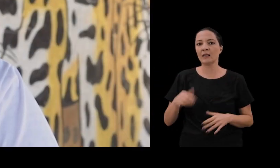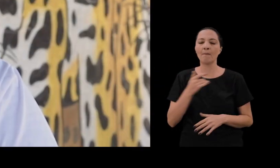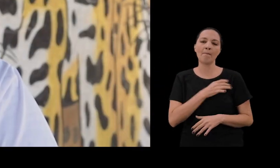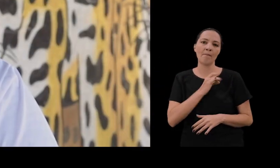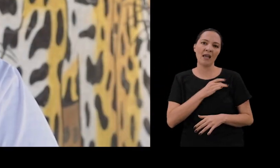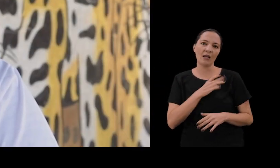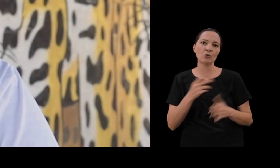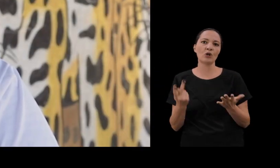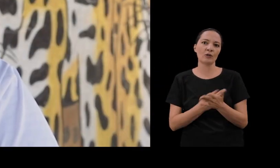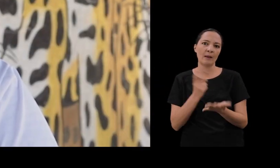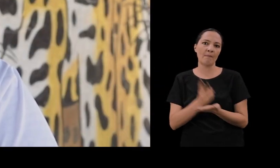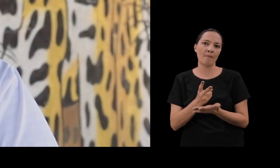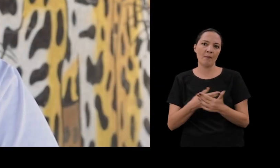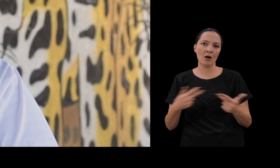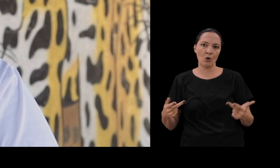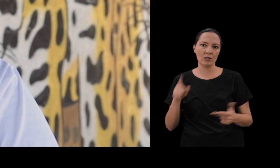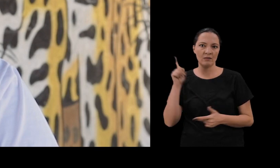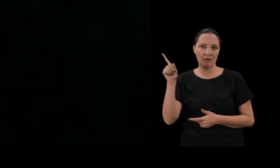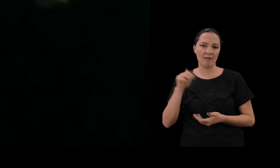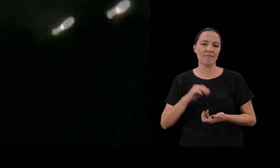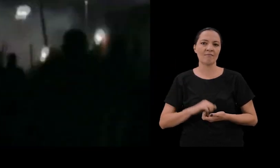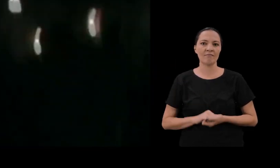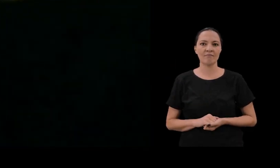o mesmo aqui, o que aconteceu lá.